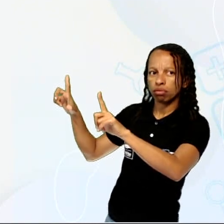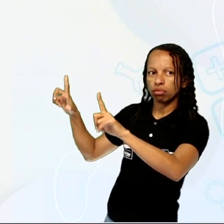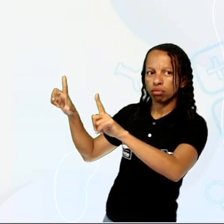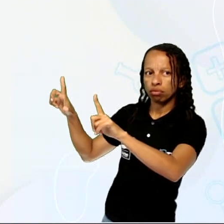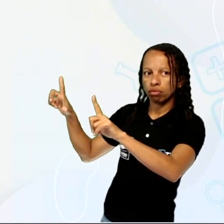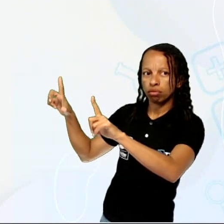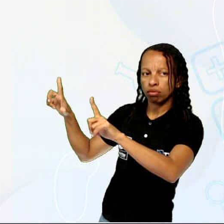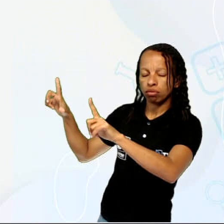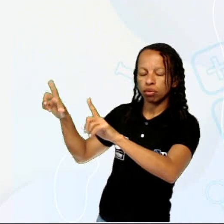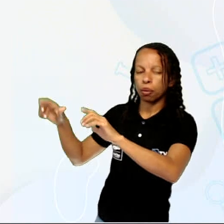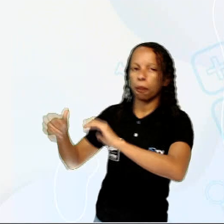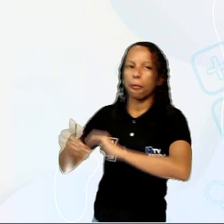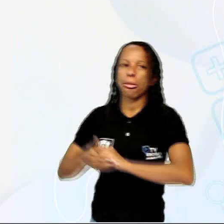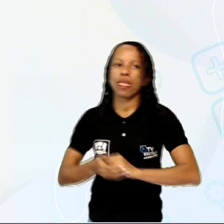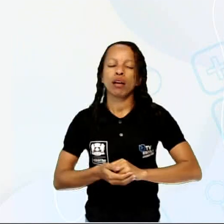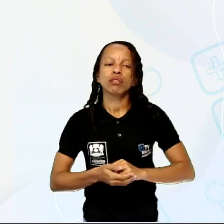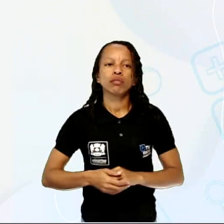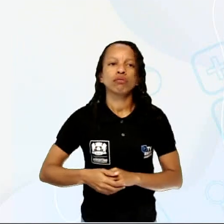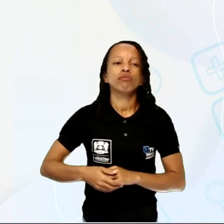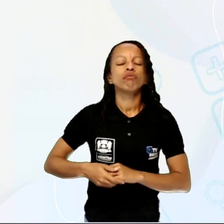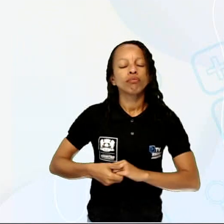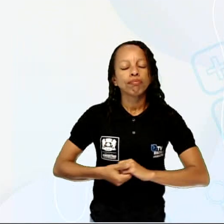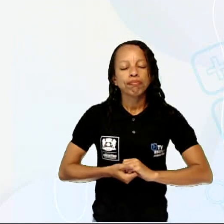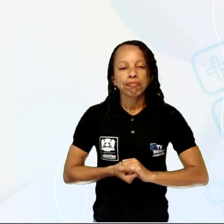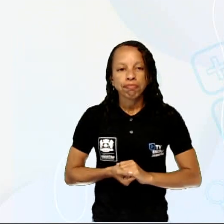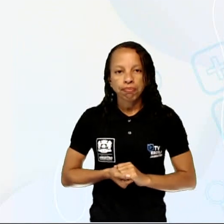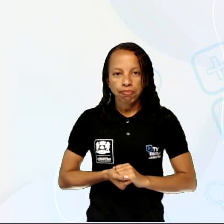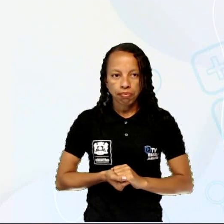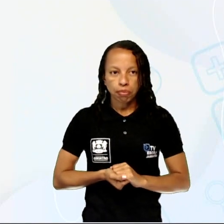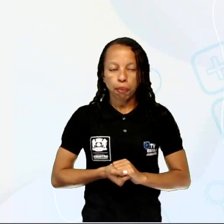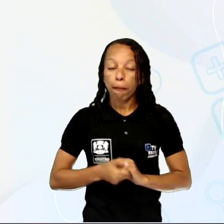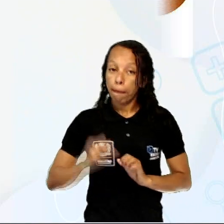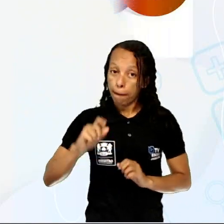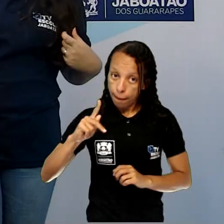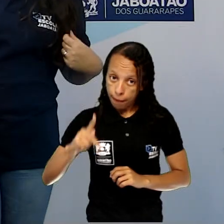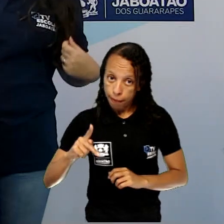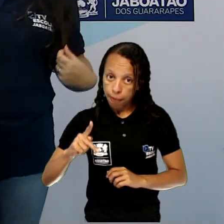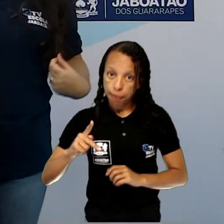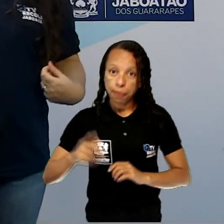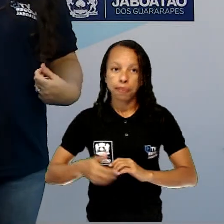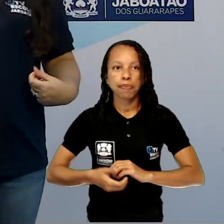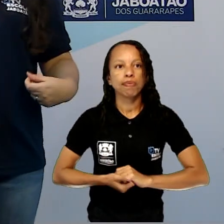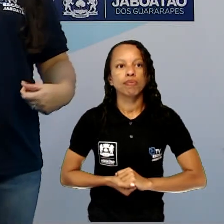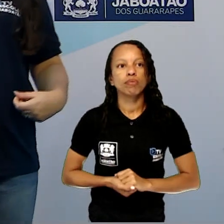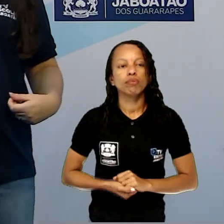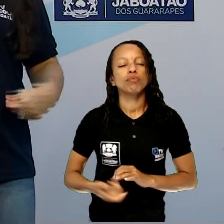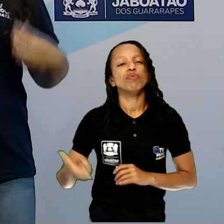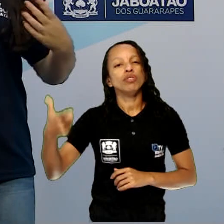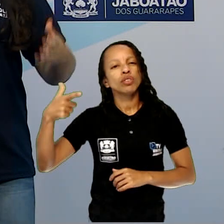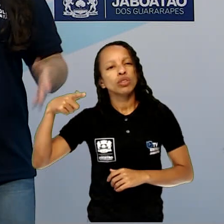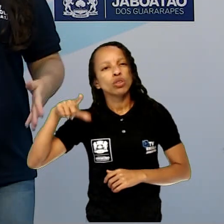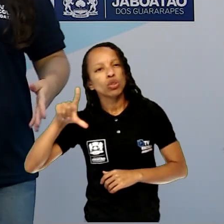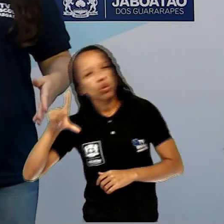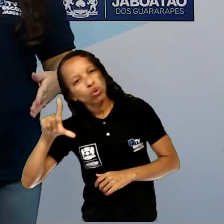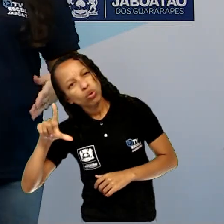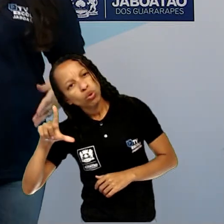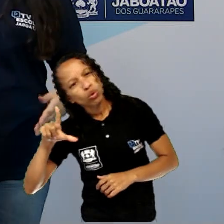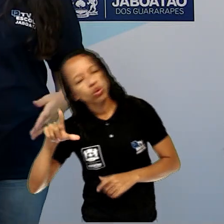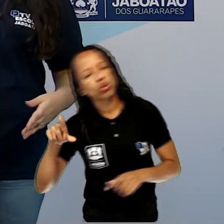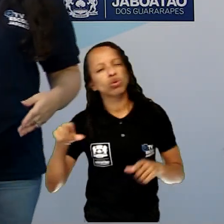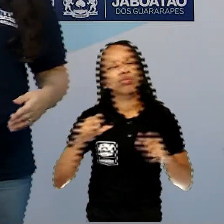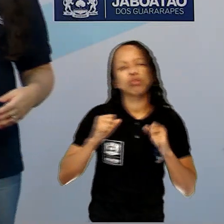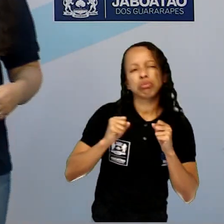você está jogando o ar para dentro, ok? Outros fatores determinantes que podem fazer com que a